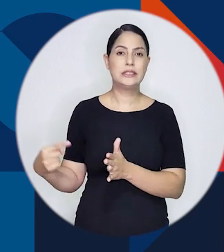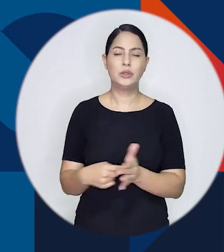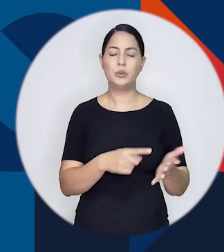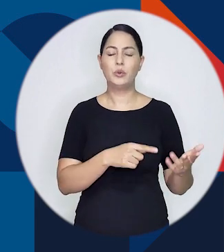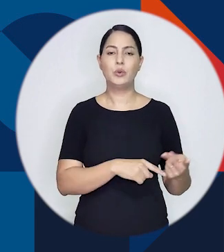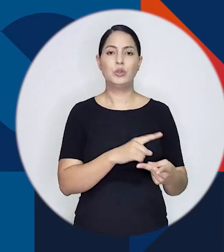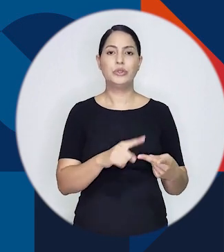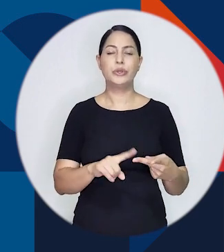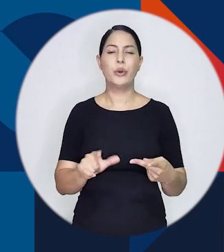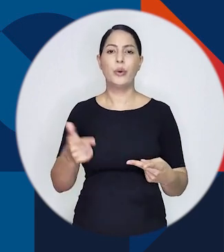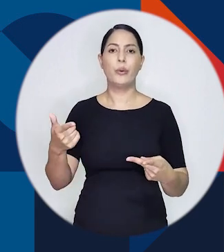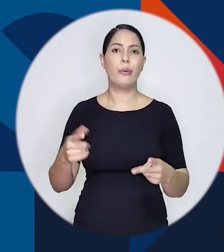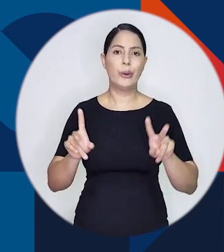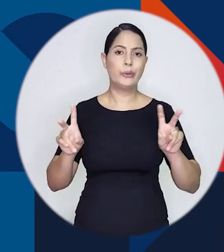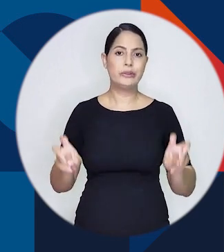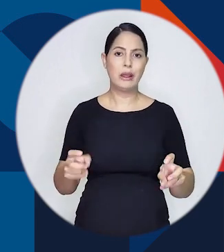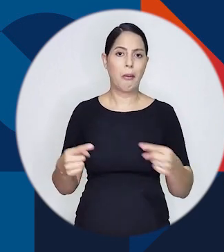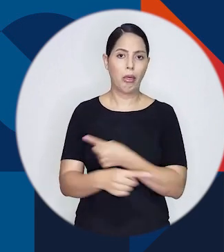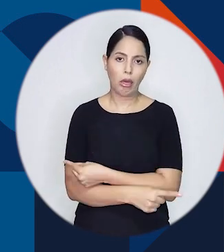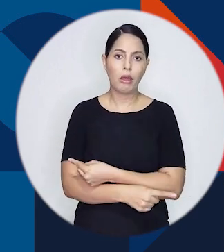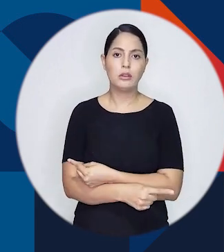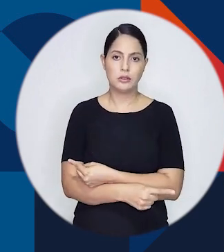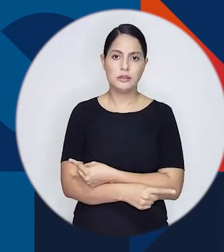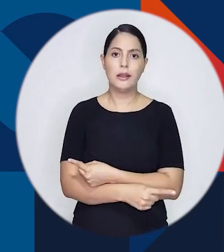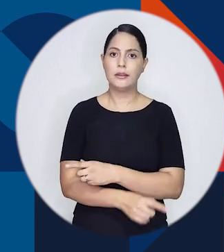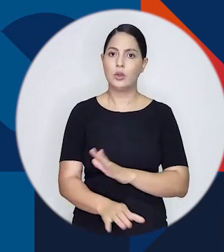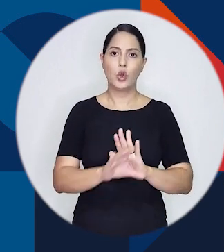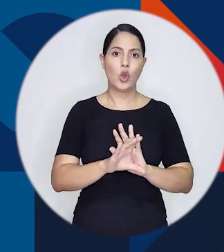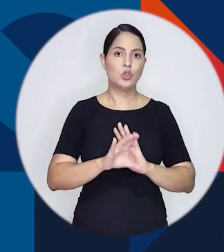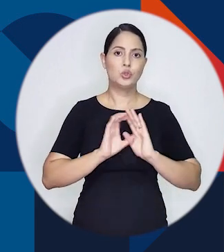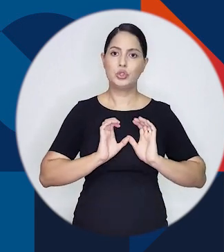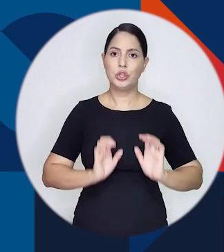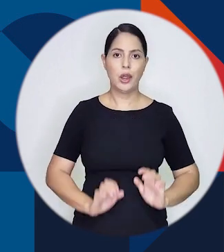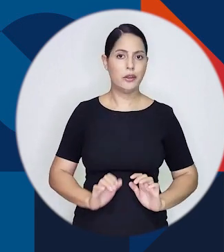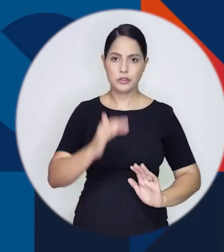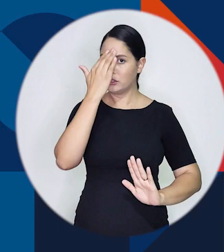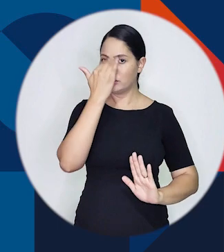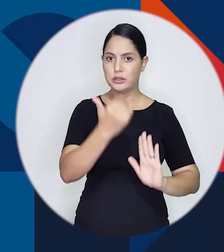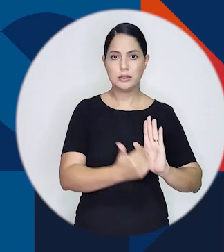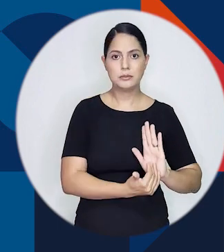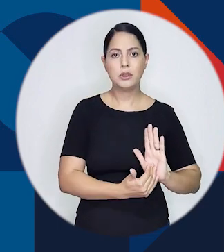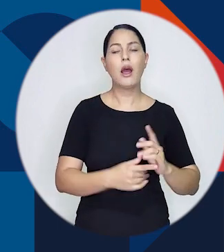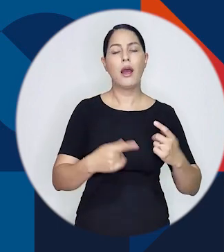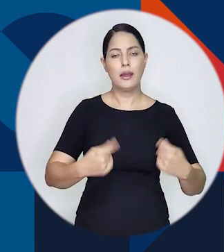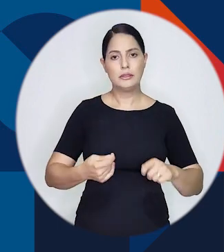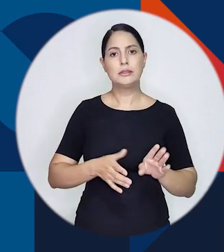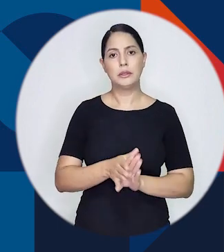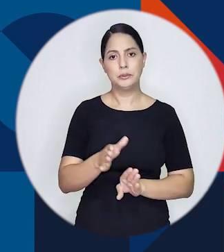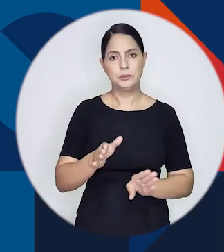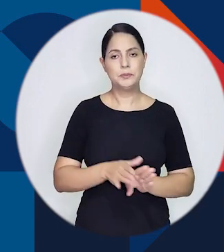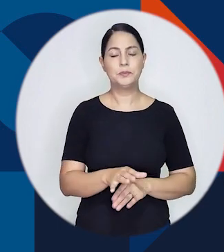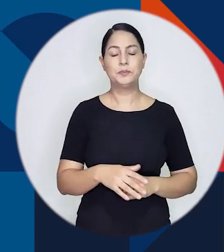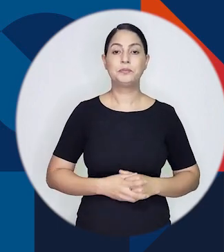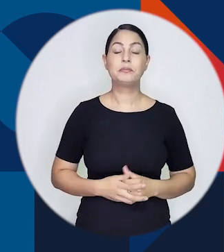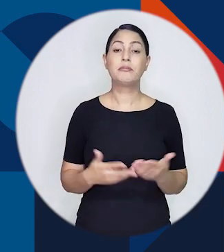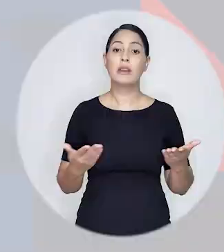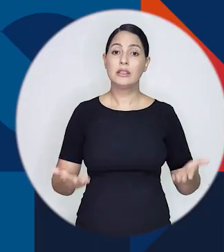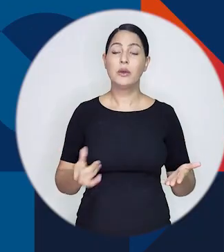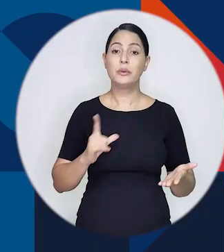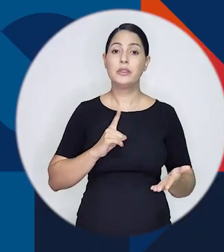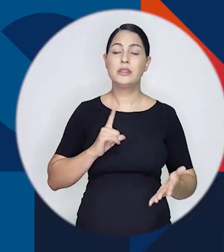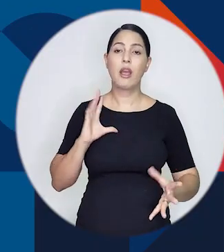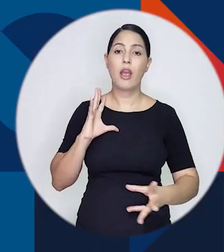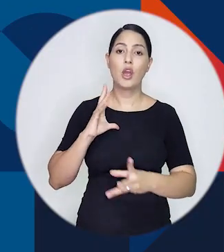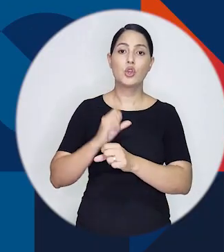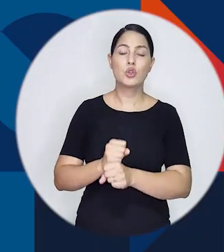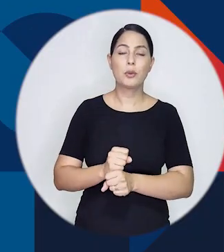existirem denúncias, situações que estão em desacordo e não conformidade com o Código de Ética ou com as práticas de mercado. Com